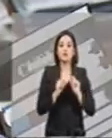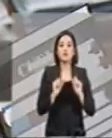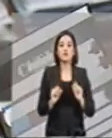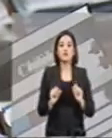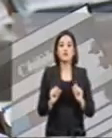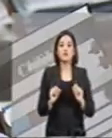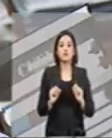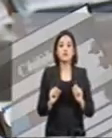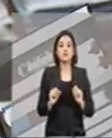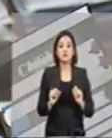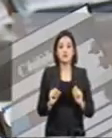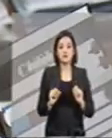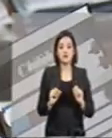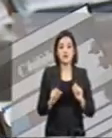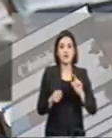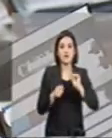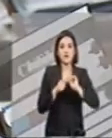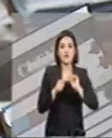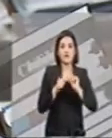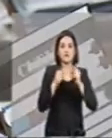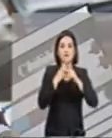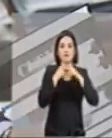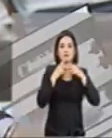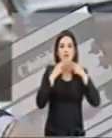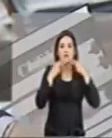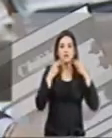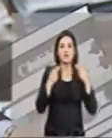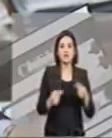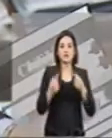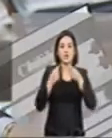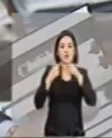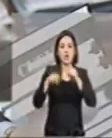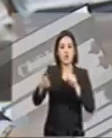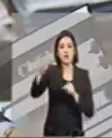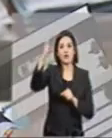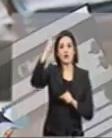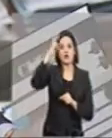atos de contra-inteligência direcionados a